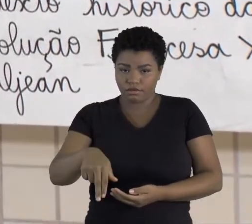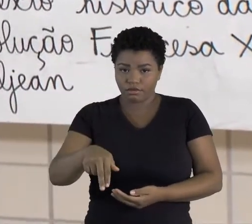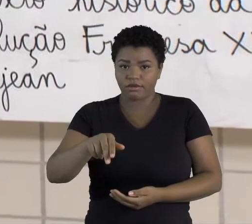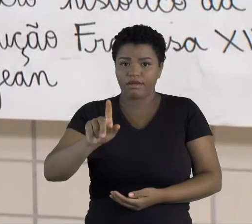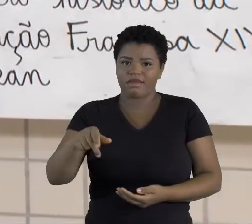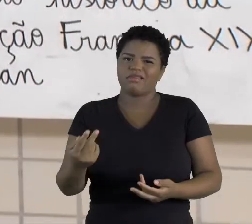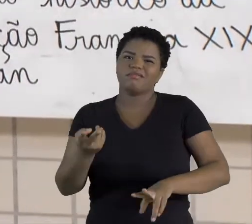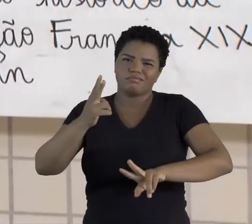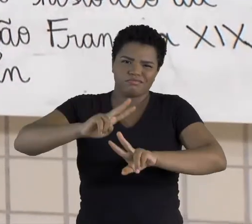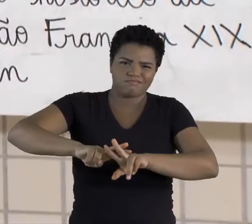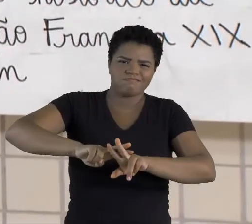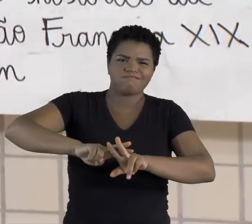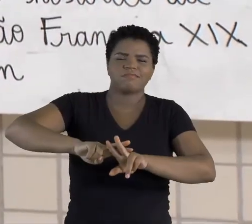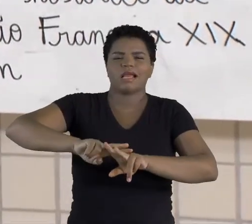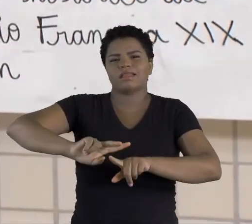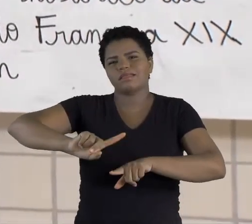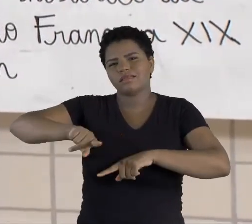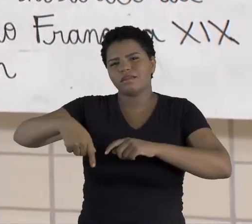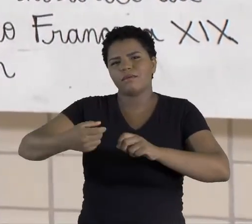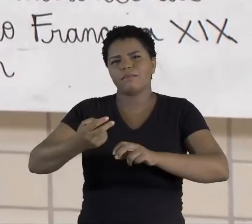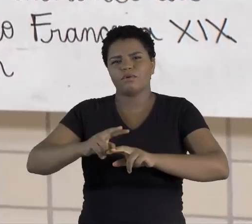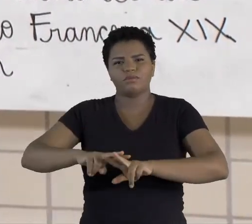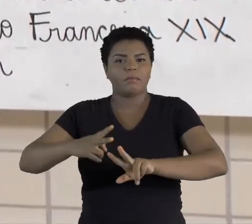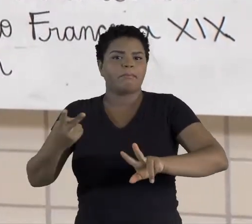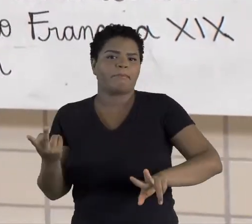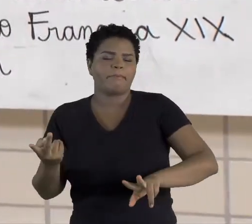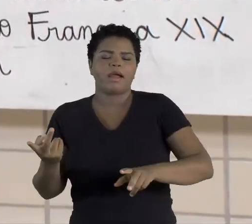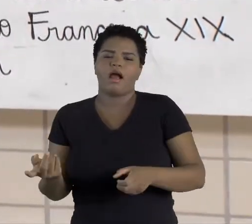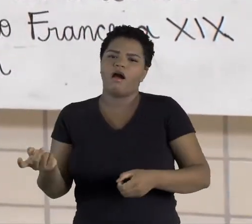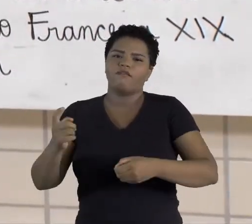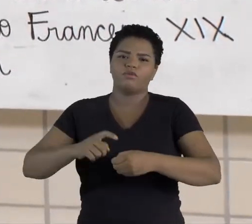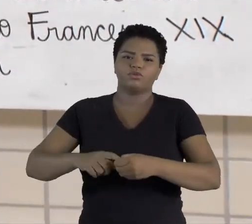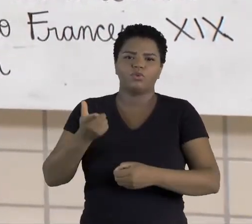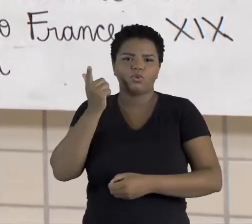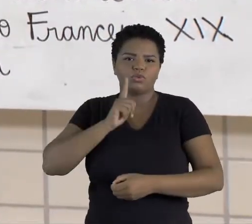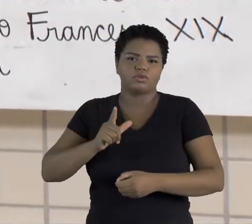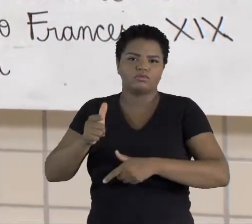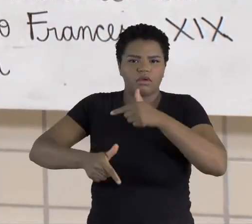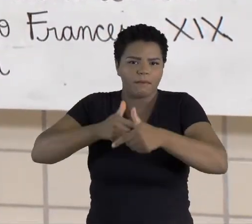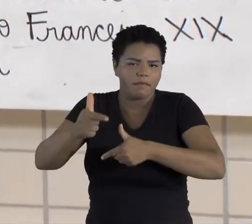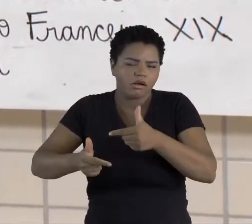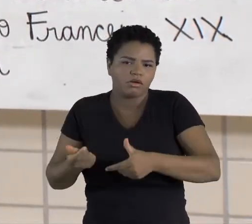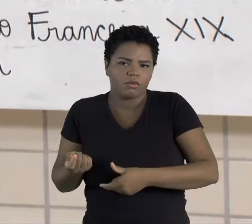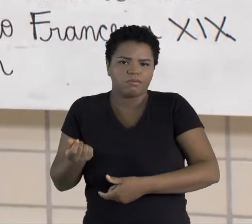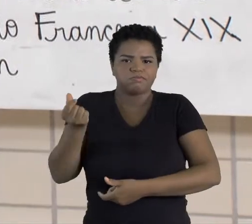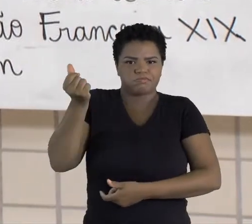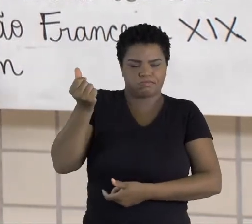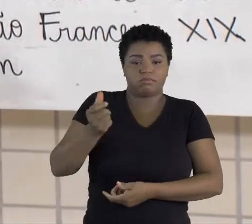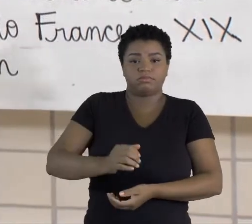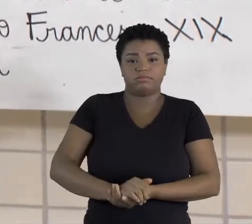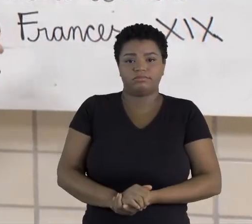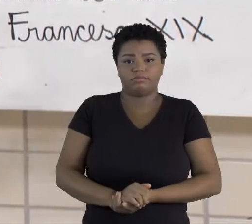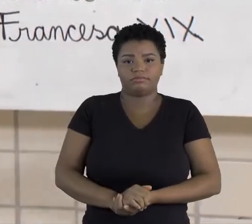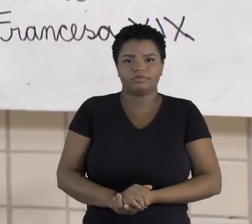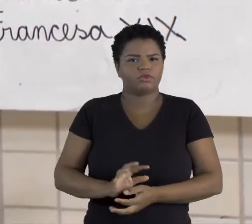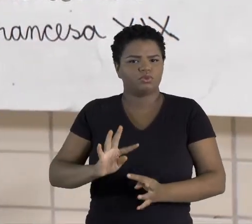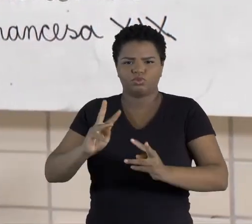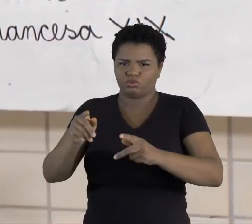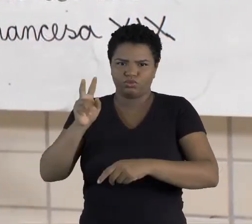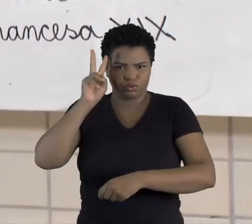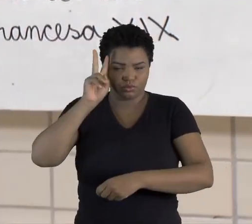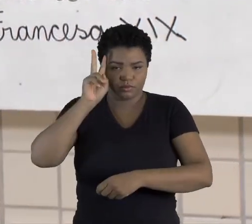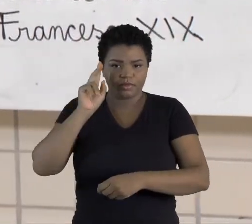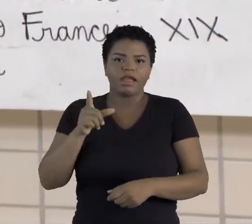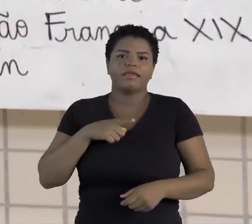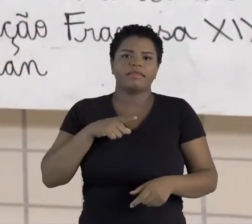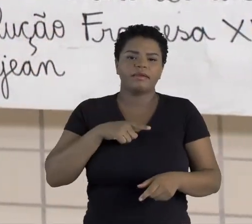foi preso, depois ele conseguiu se reerguer, tem toda uma história aí com base nele. E ali as anotações do musical,